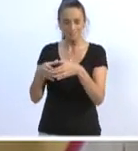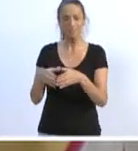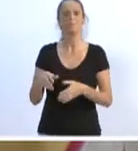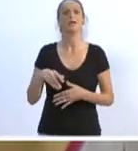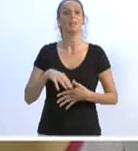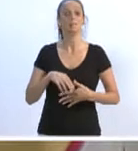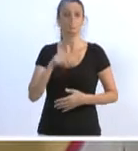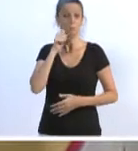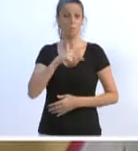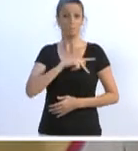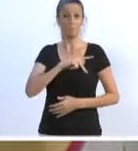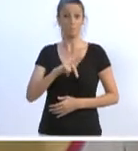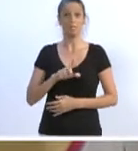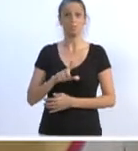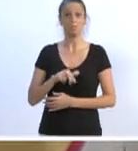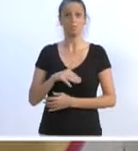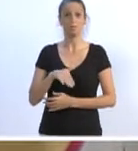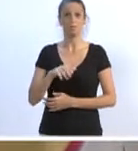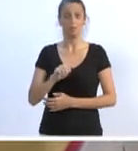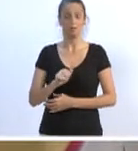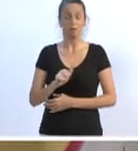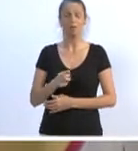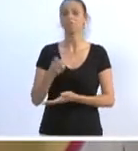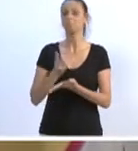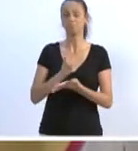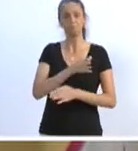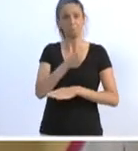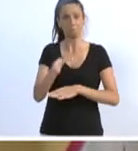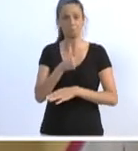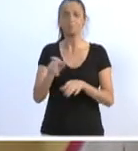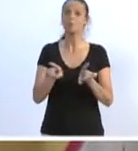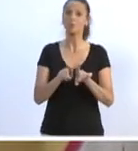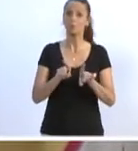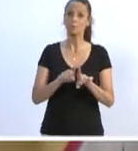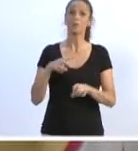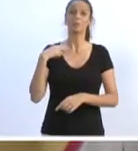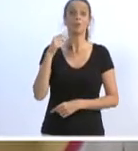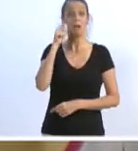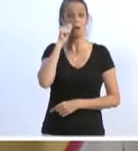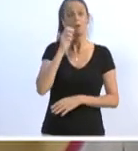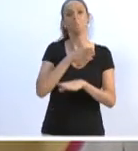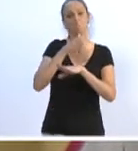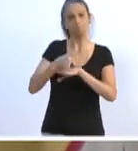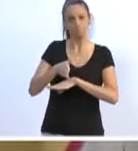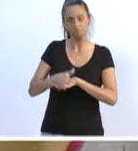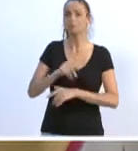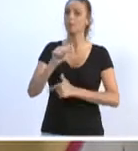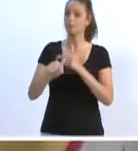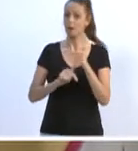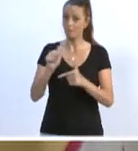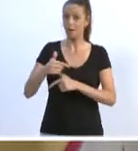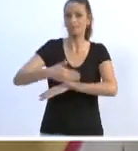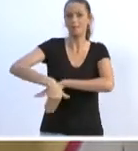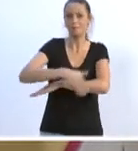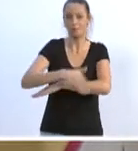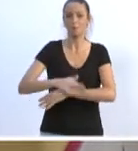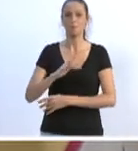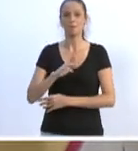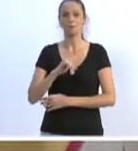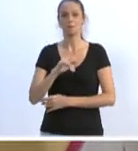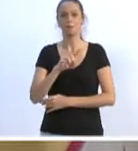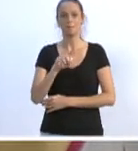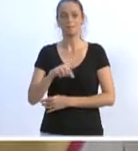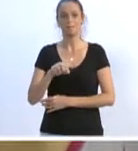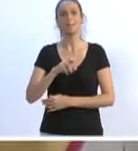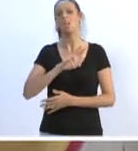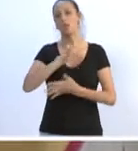luciana estivemos sempre muito alinhados law sei que o vereador almir também tem um trabalho significativo lá na rua fleet brooke rua nova zelândia e